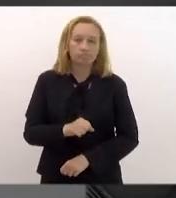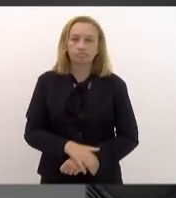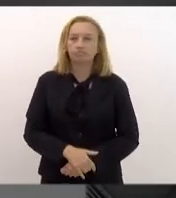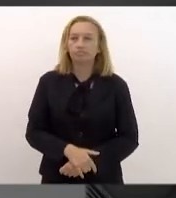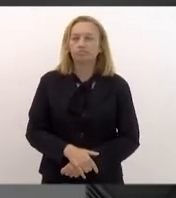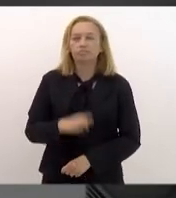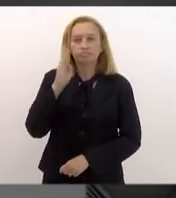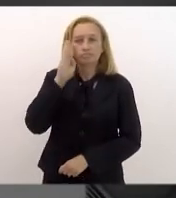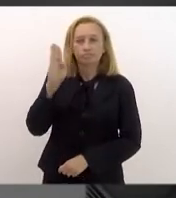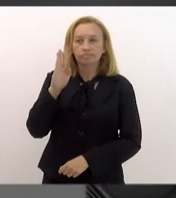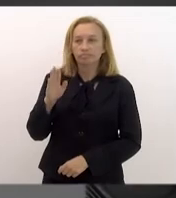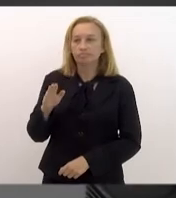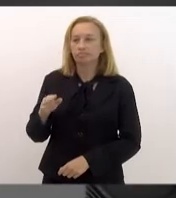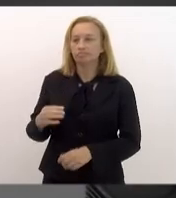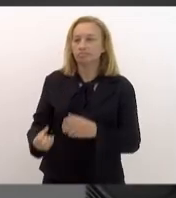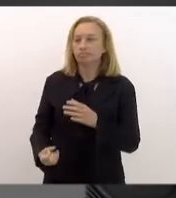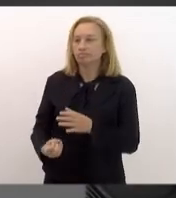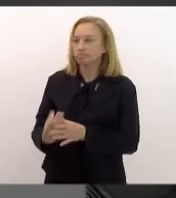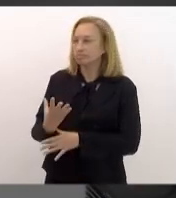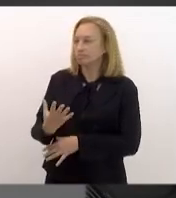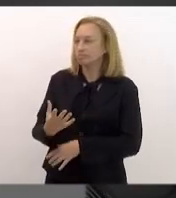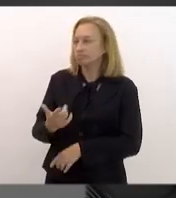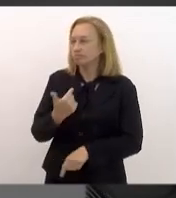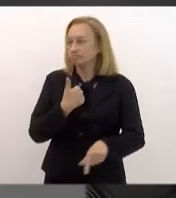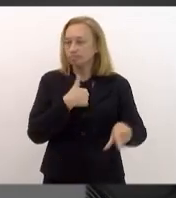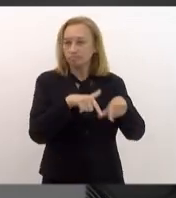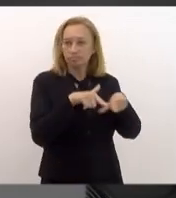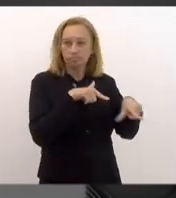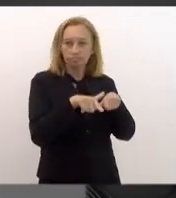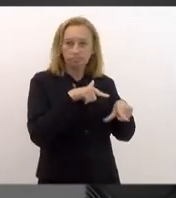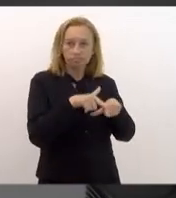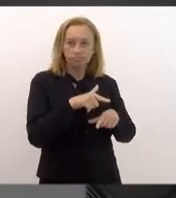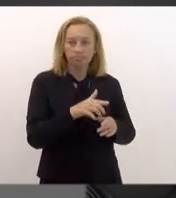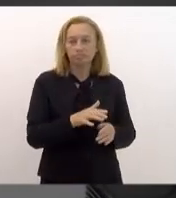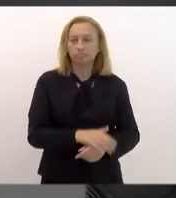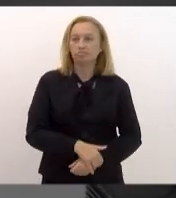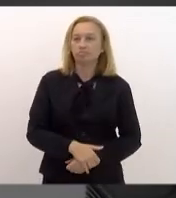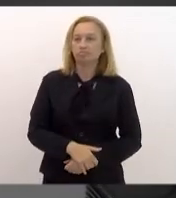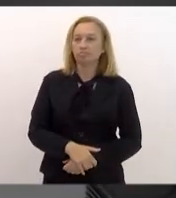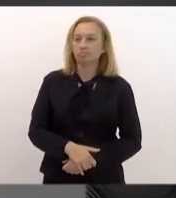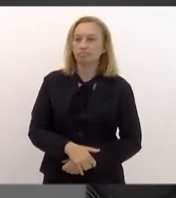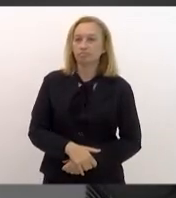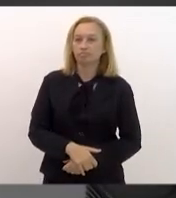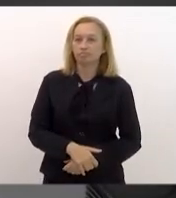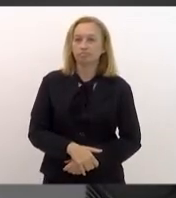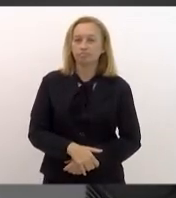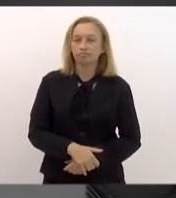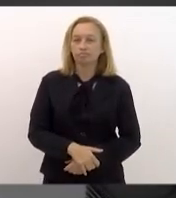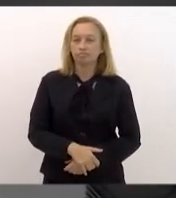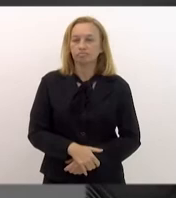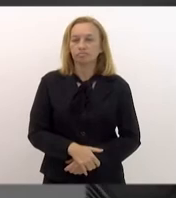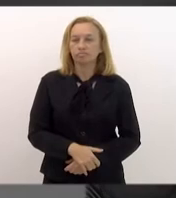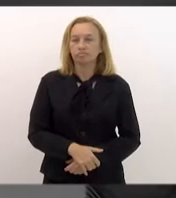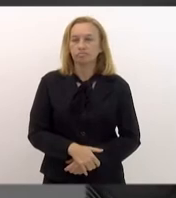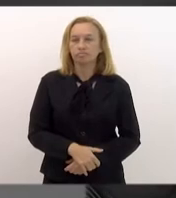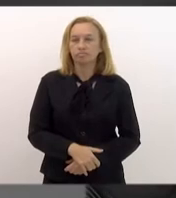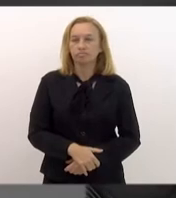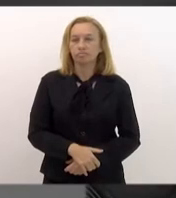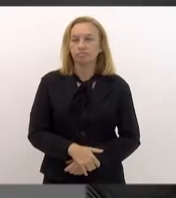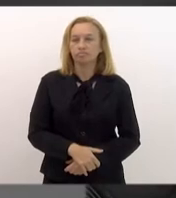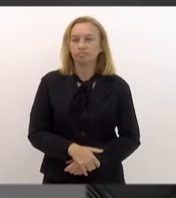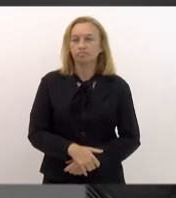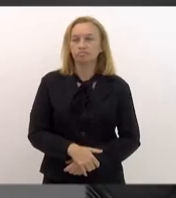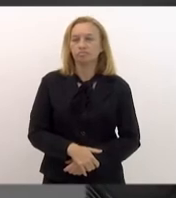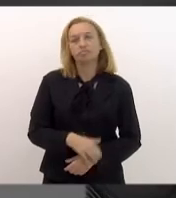questão de geração de emprego. Né? Tem uma passagem que diz que o homem, né, eu digo aqui a mulher